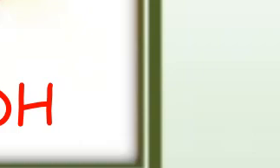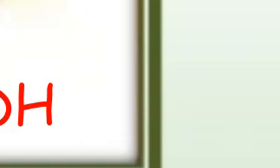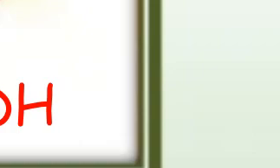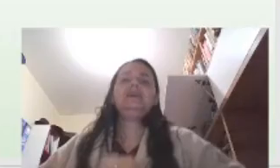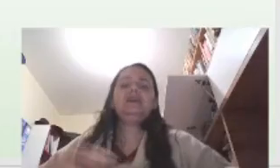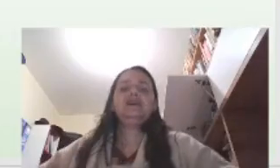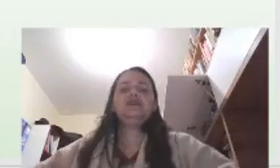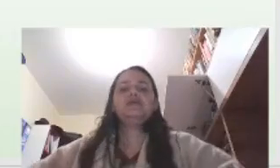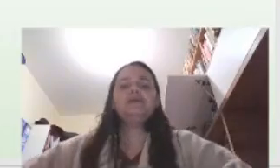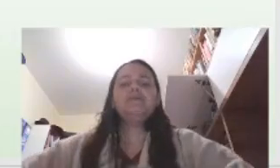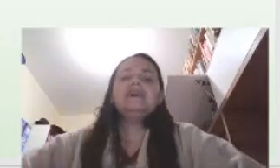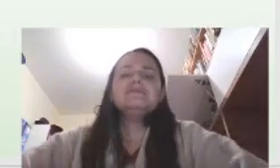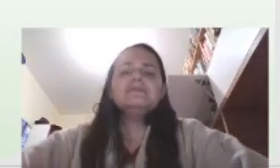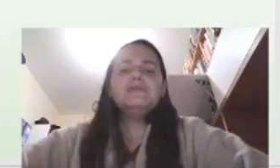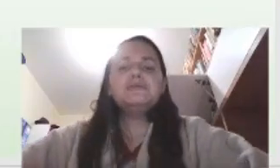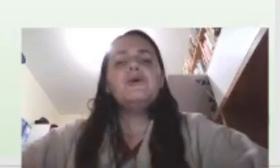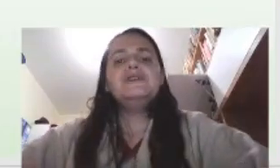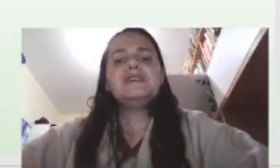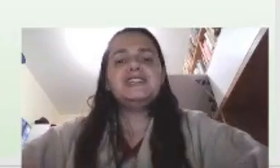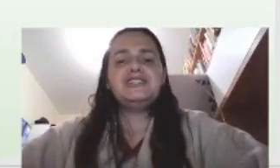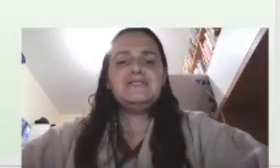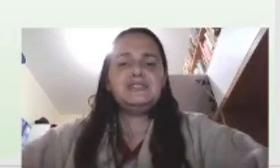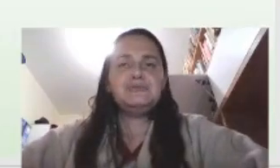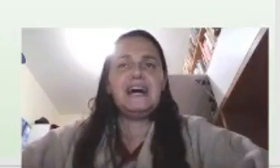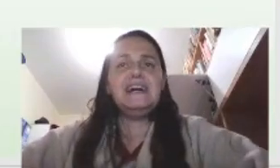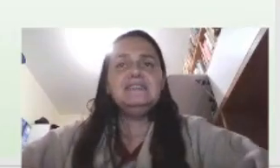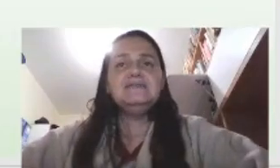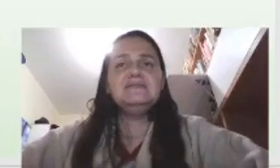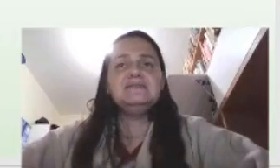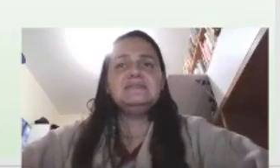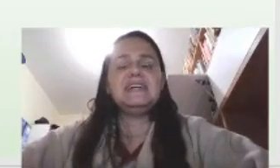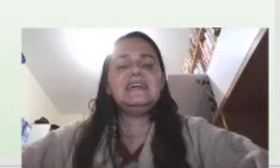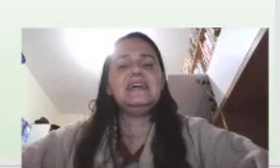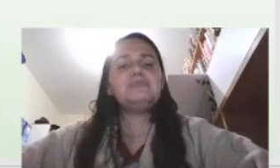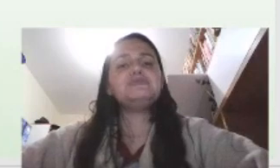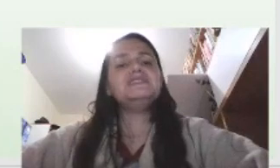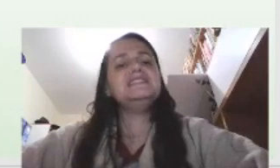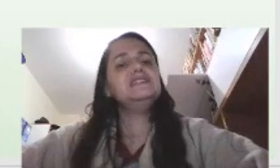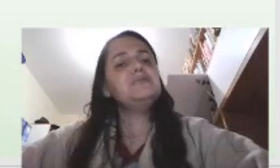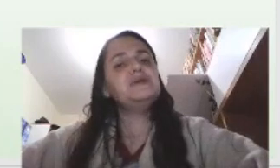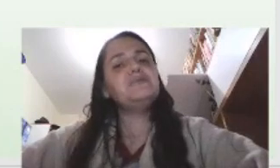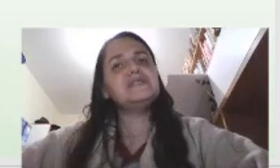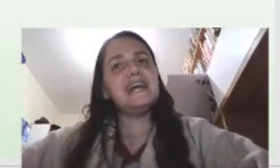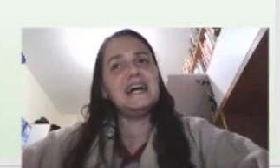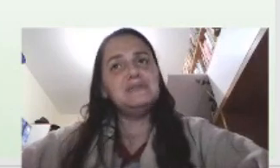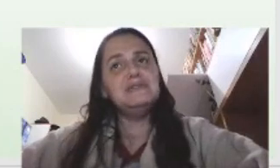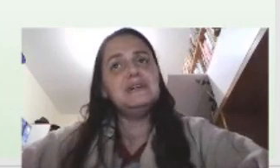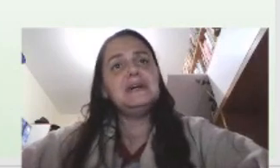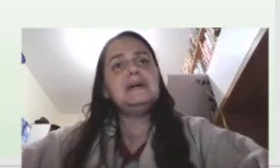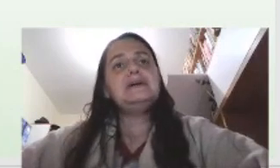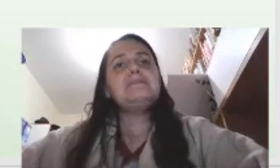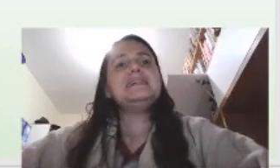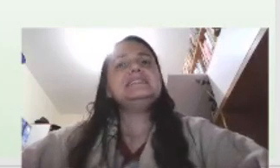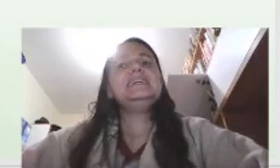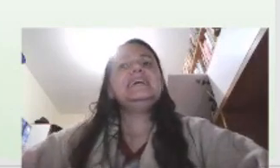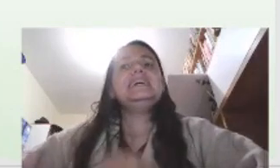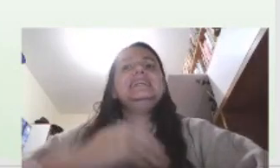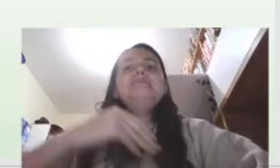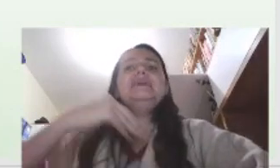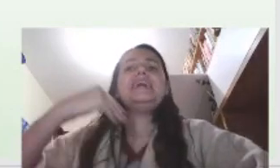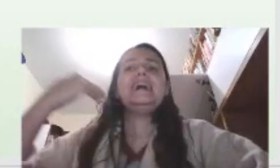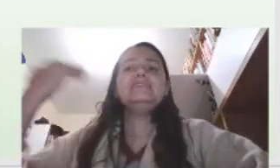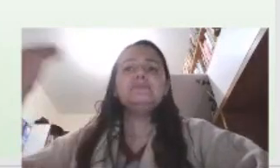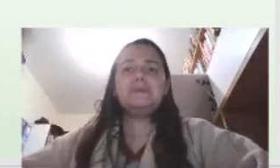esses hormônios. O primeiro hormônio que a gente vai estudar, né, que é produzido pelo hipotálamo, mas ele